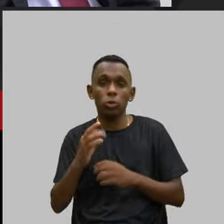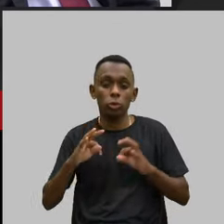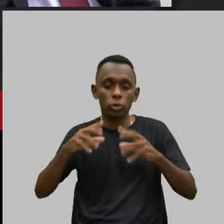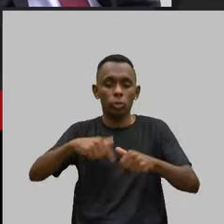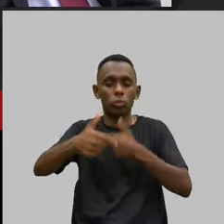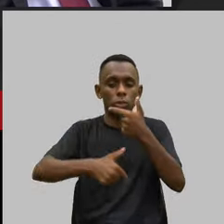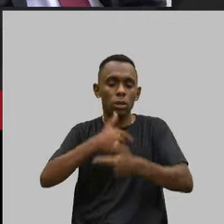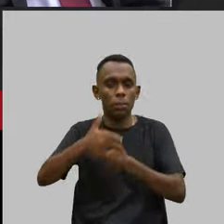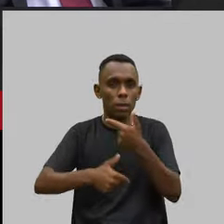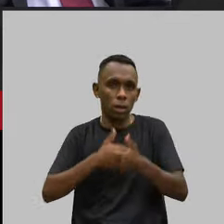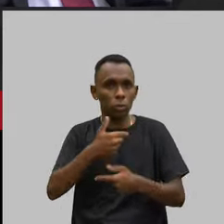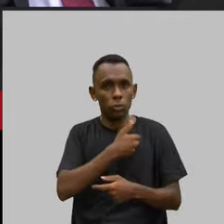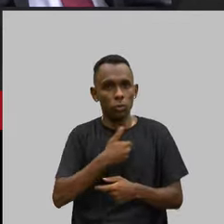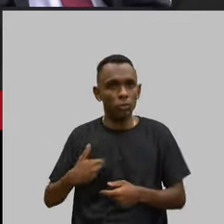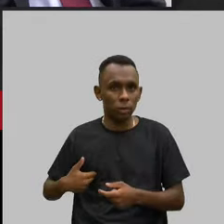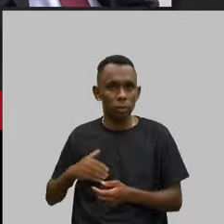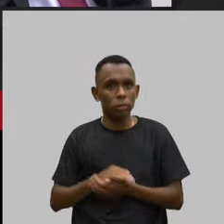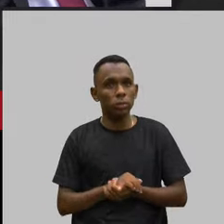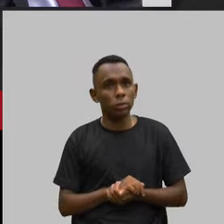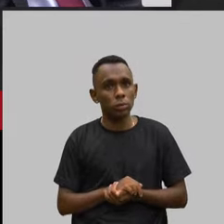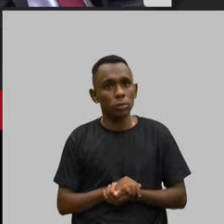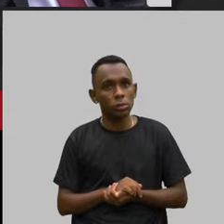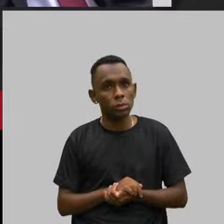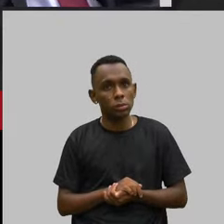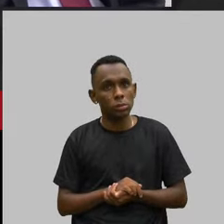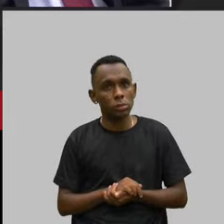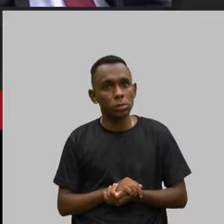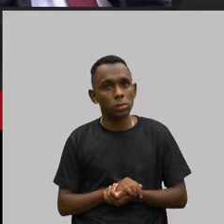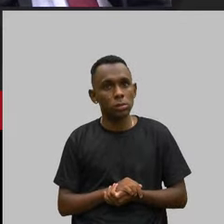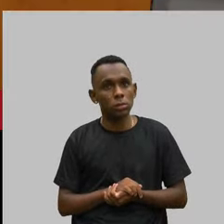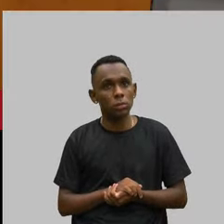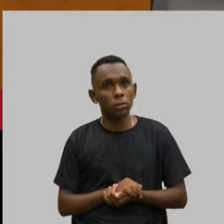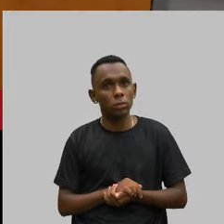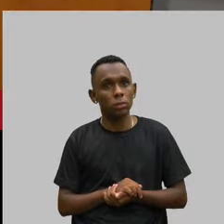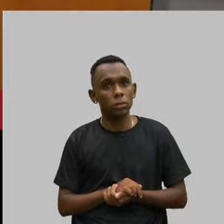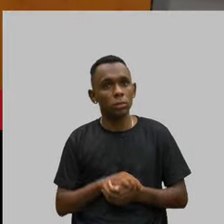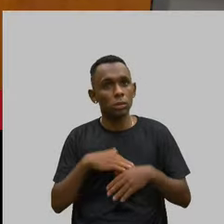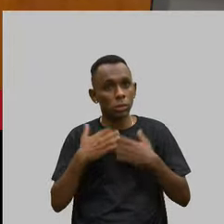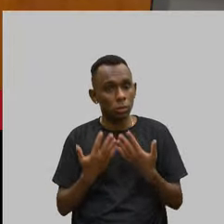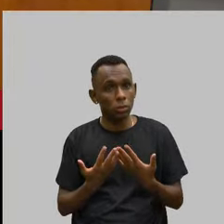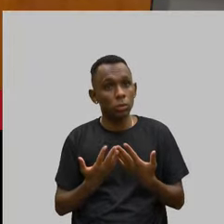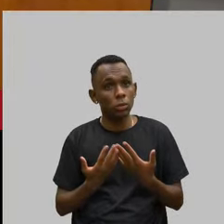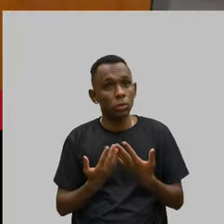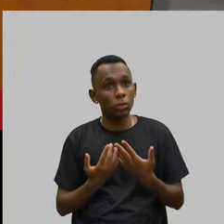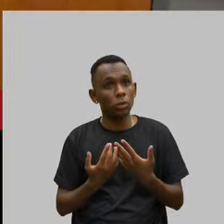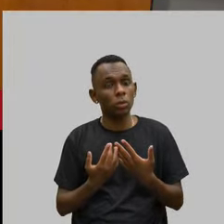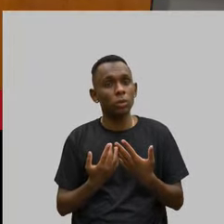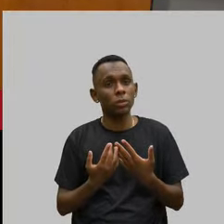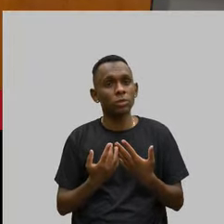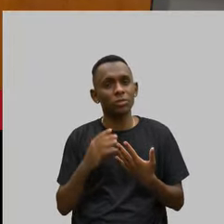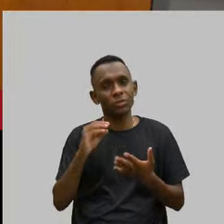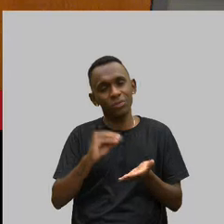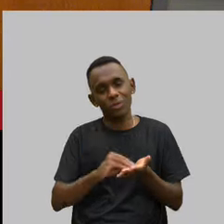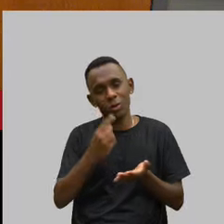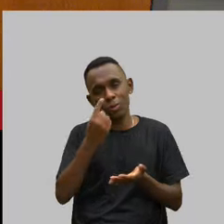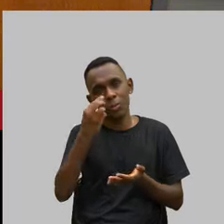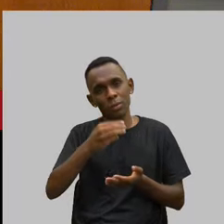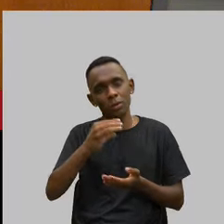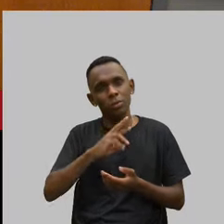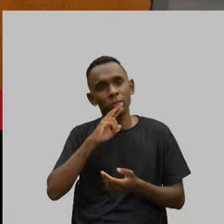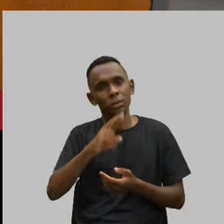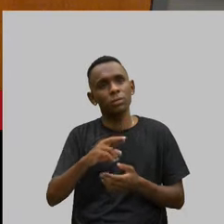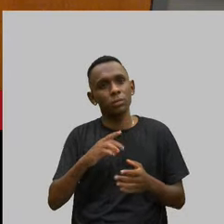público eh mais uma vez né Eh Presidente eu deixo aqui alum um minuto de de sobra na resposta e t